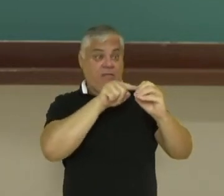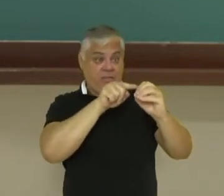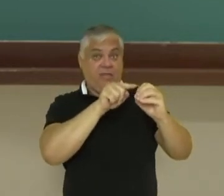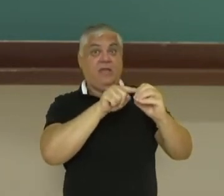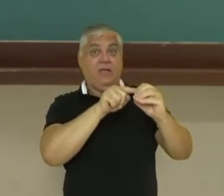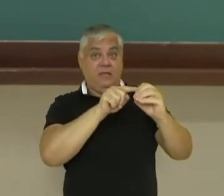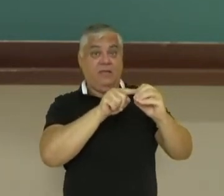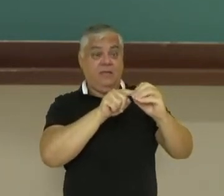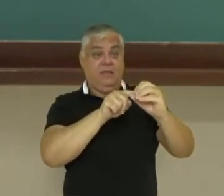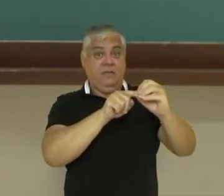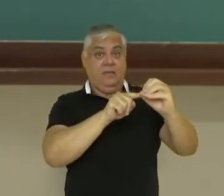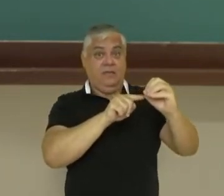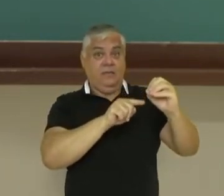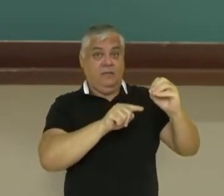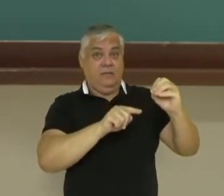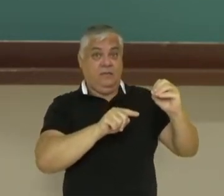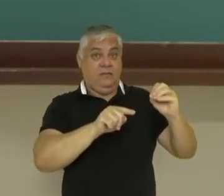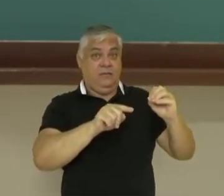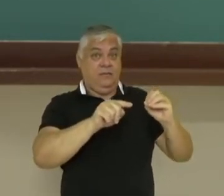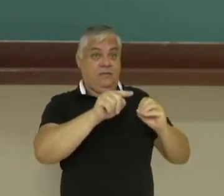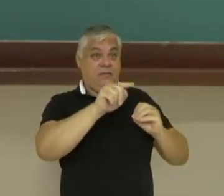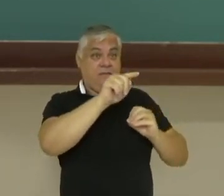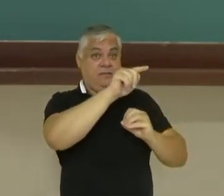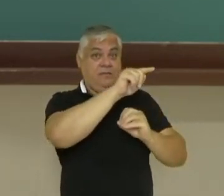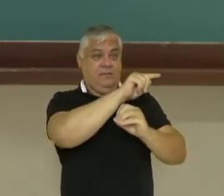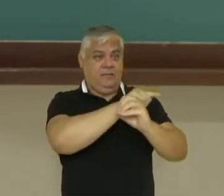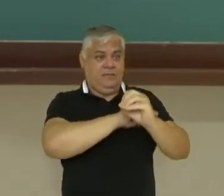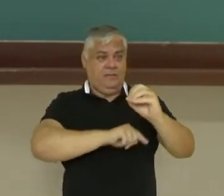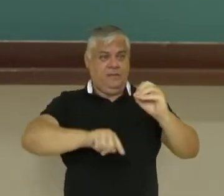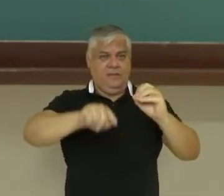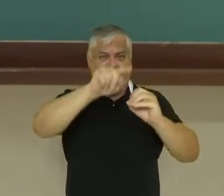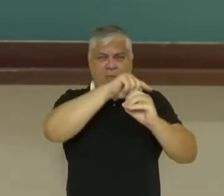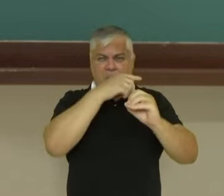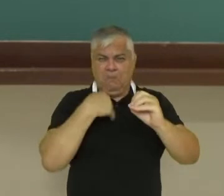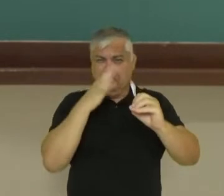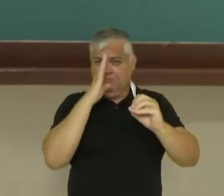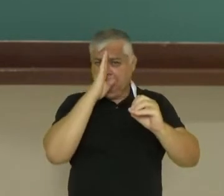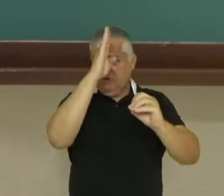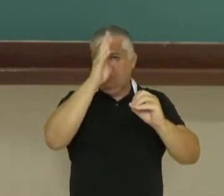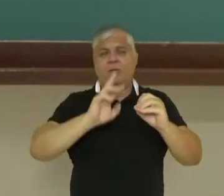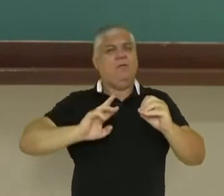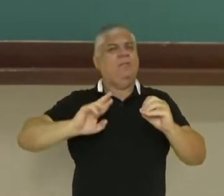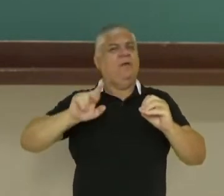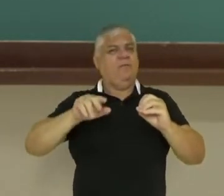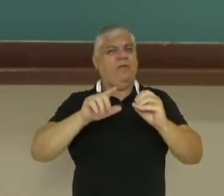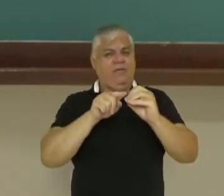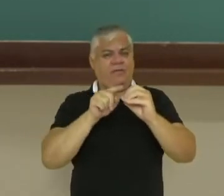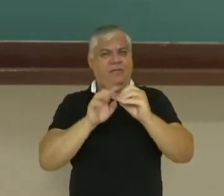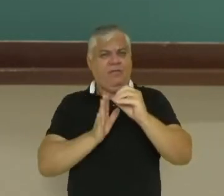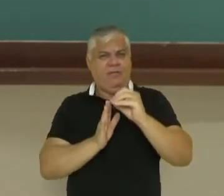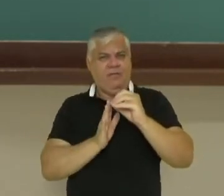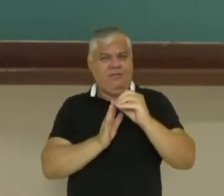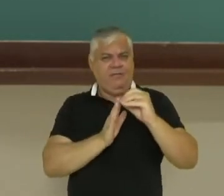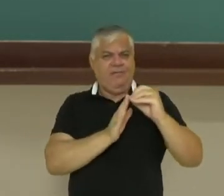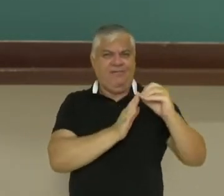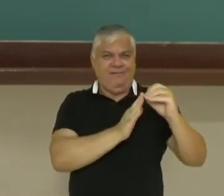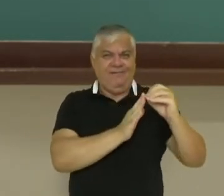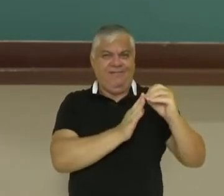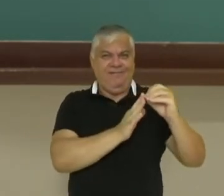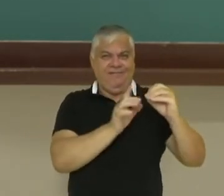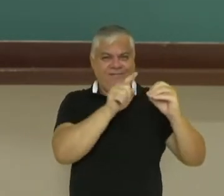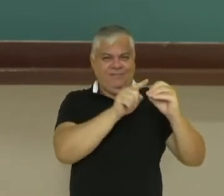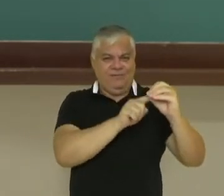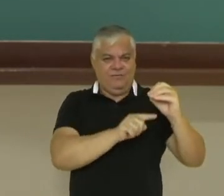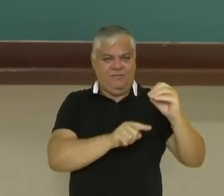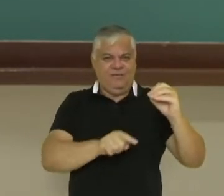em torno de um centro, mas a Terra não estava nesse centro, ele estava um pouquinho afastado desse centro.